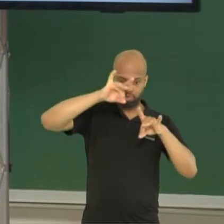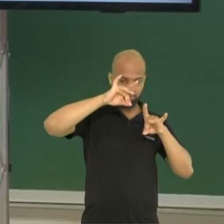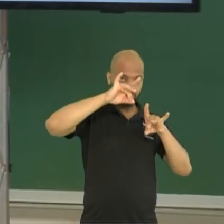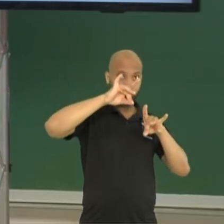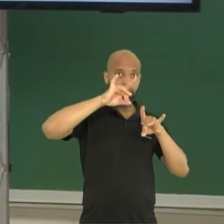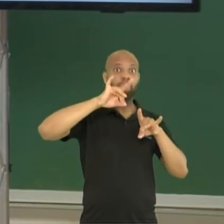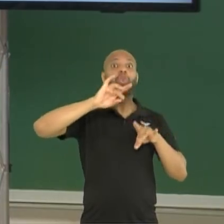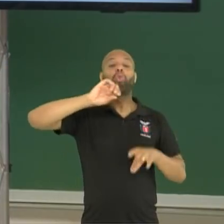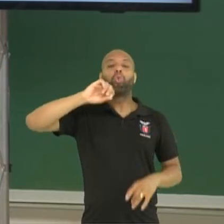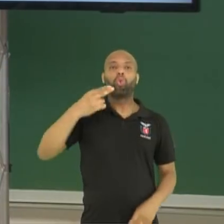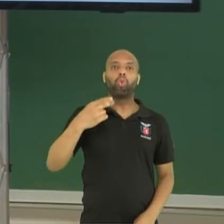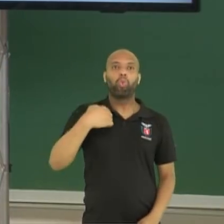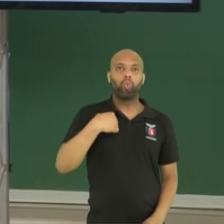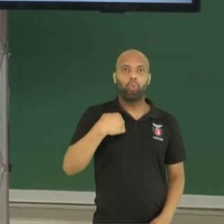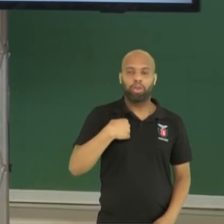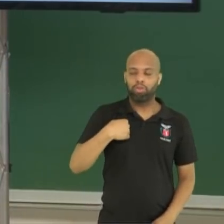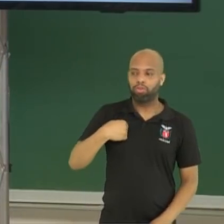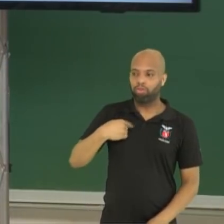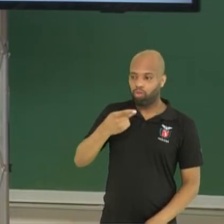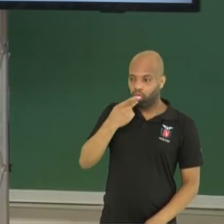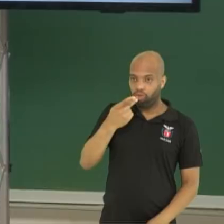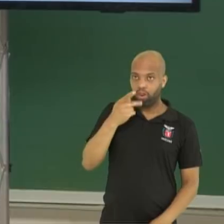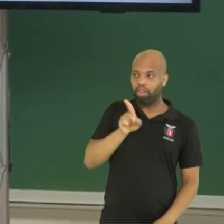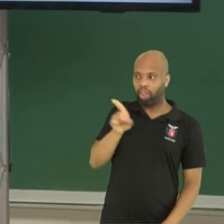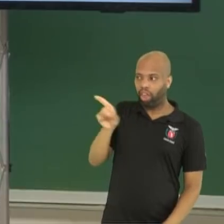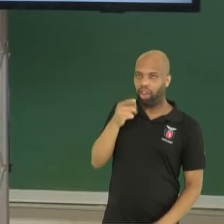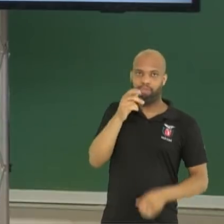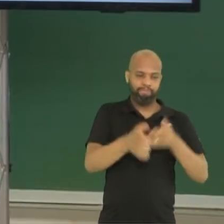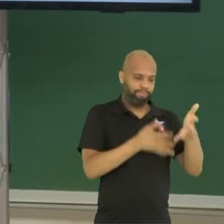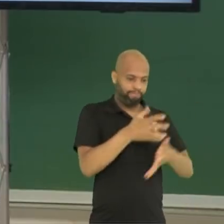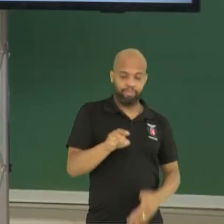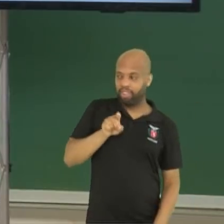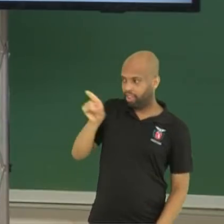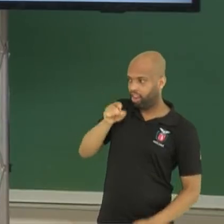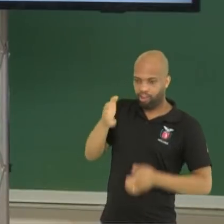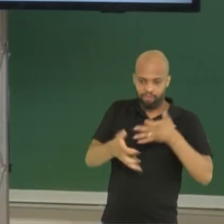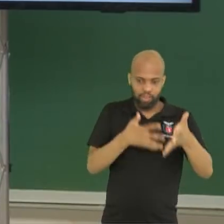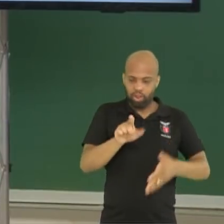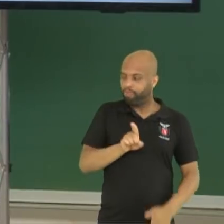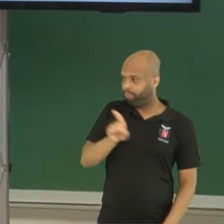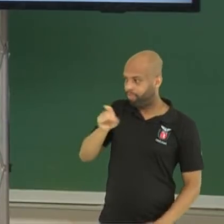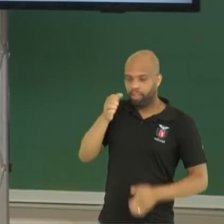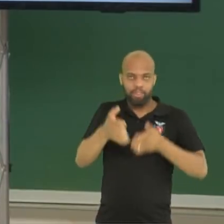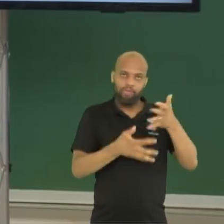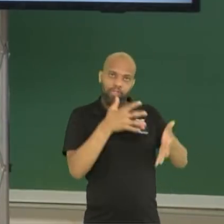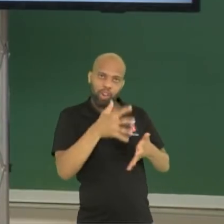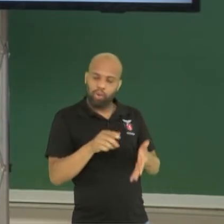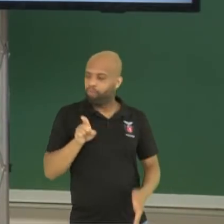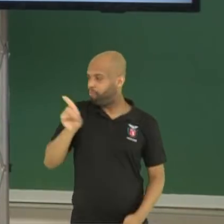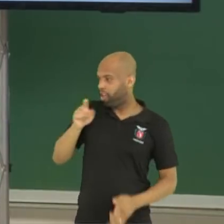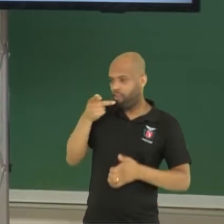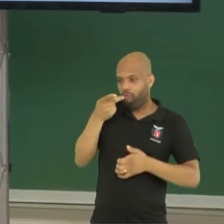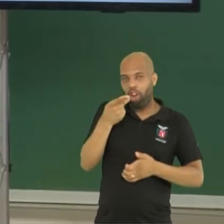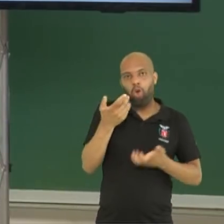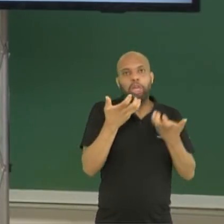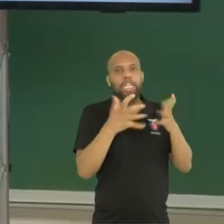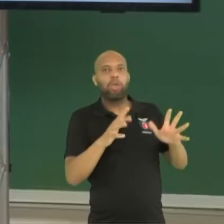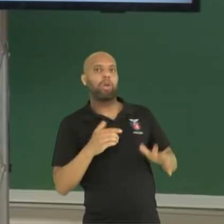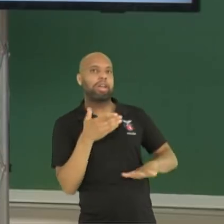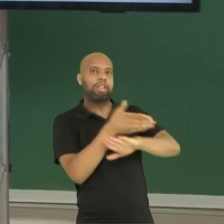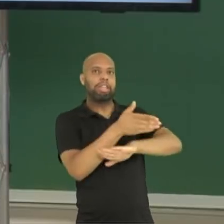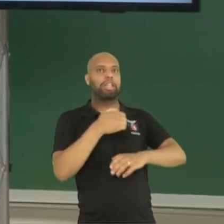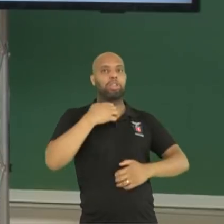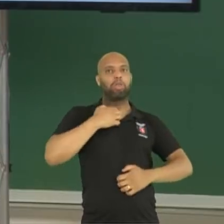eu contando aquilo que alguém disse, né? Ah, o personagem falou que não queria ir tomar banho